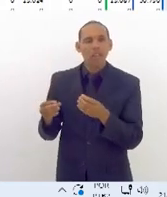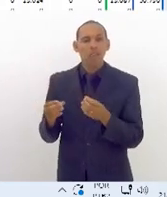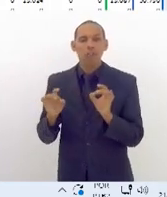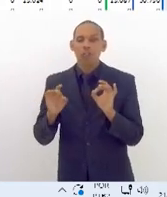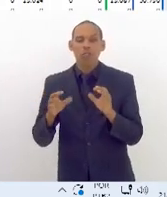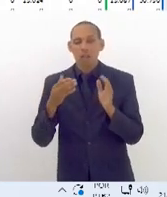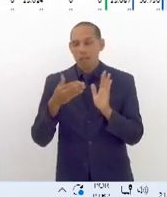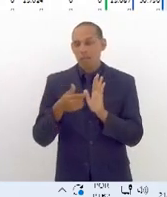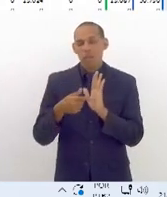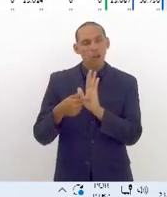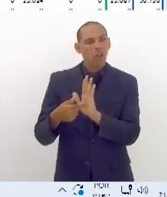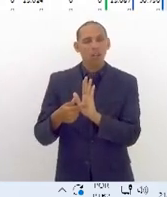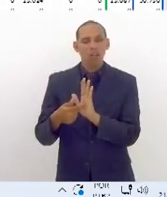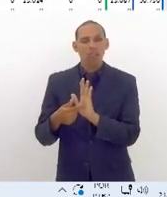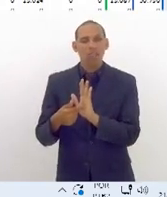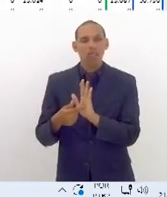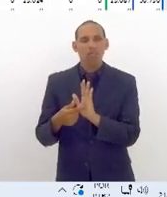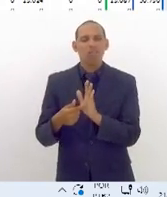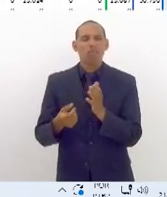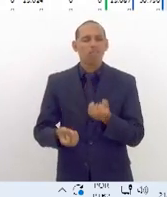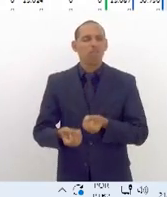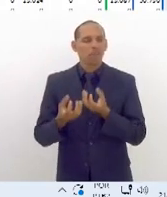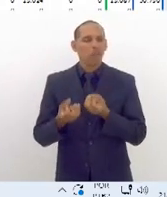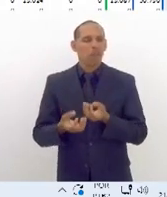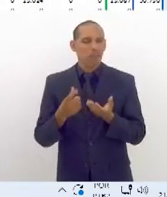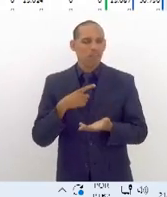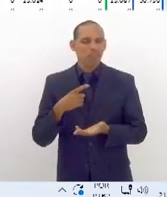a gente vai ter as importações